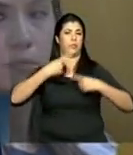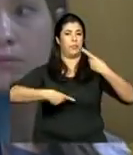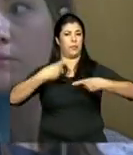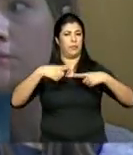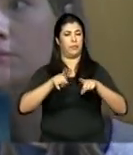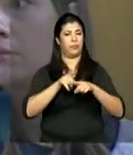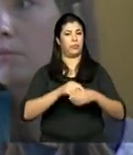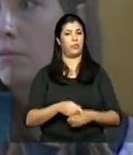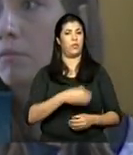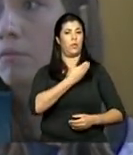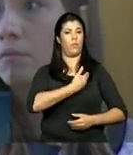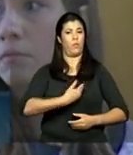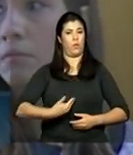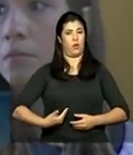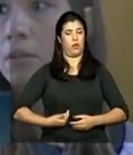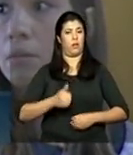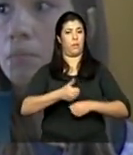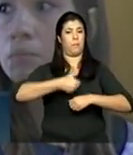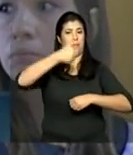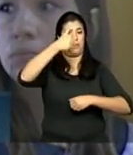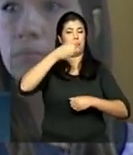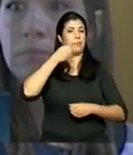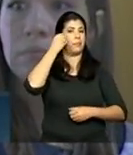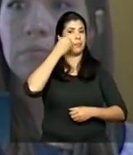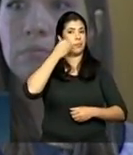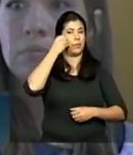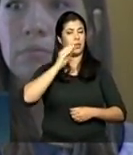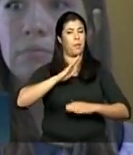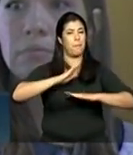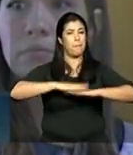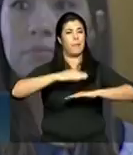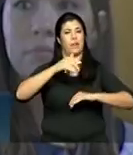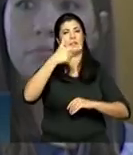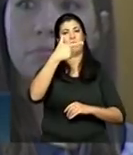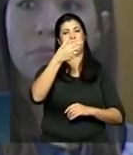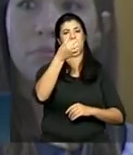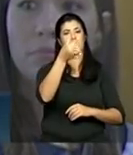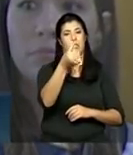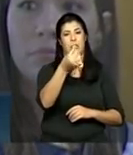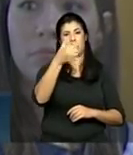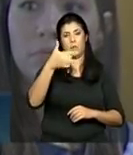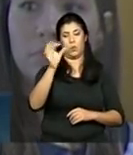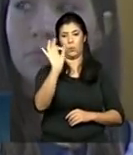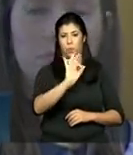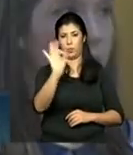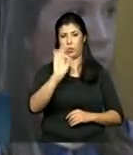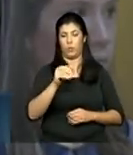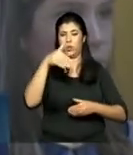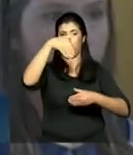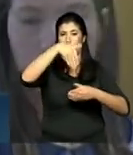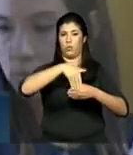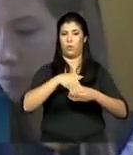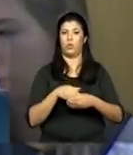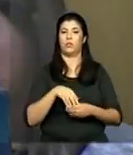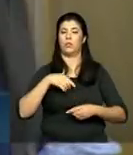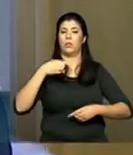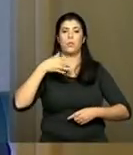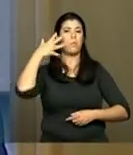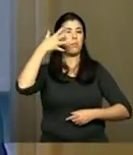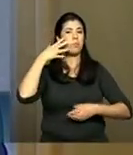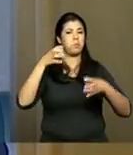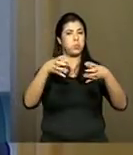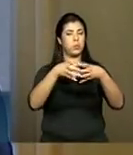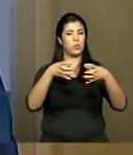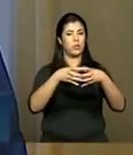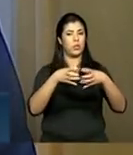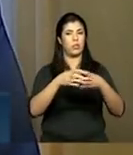eleito governador já no primeiro turno, com mais de 62% dos votos pela coligação Ceará